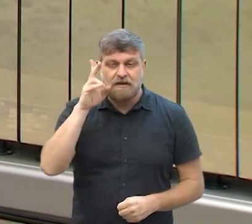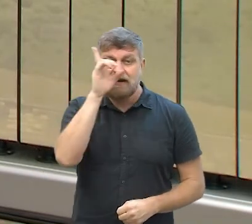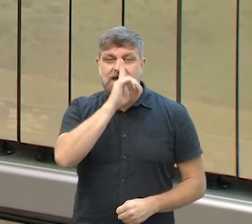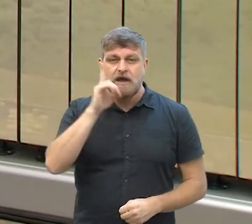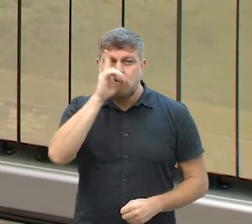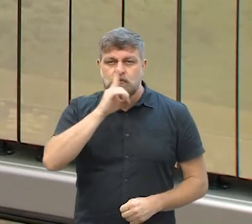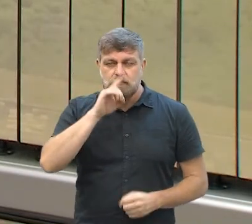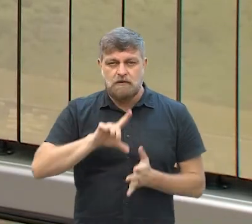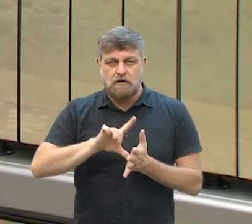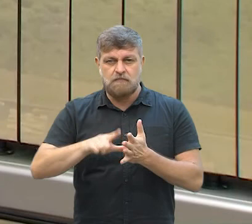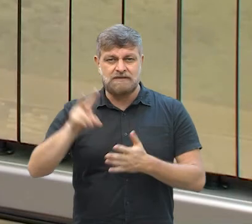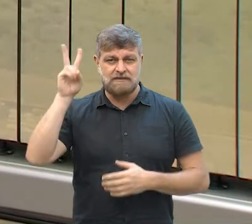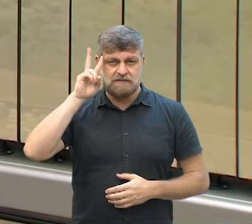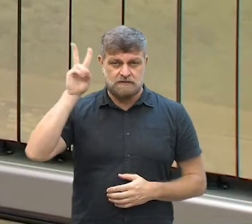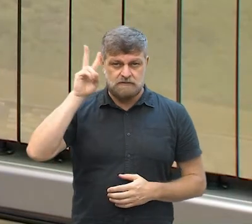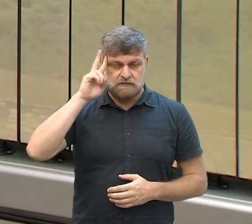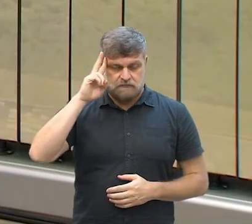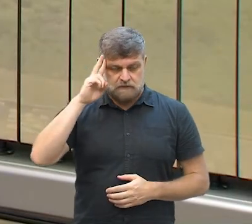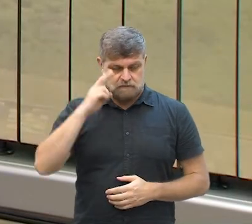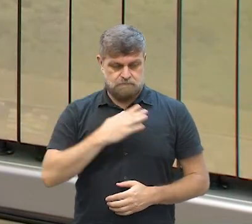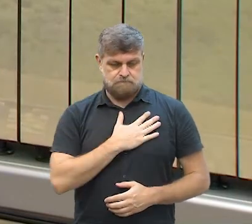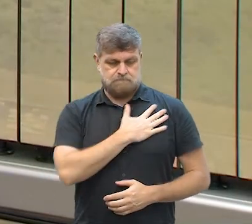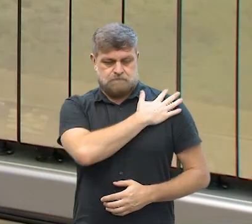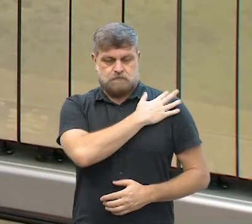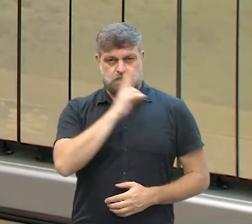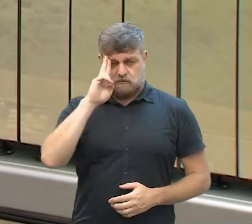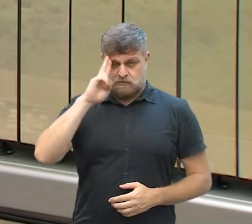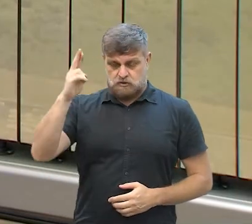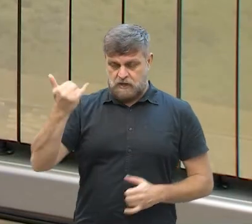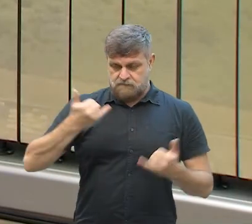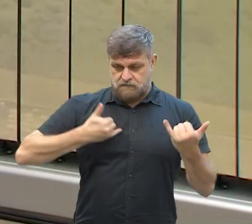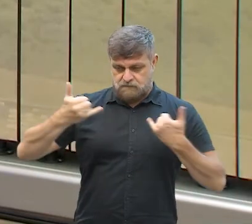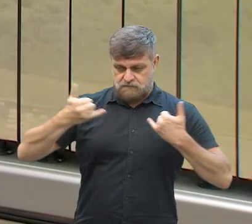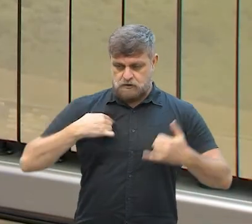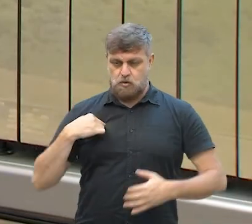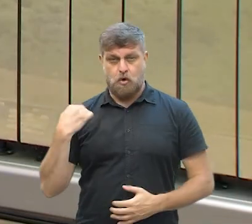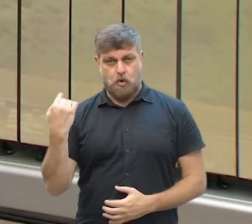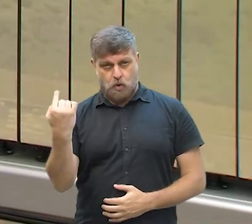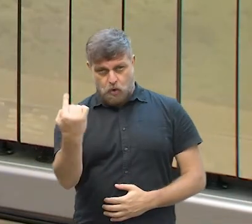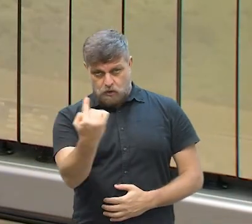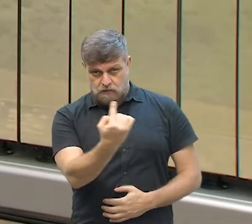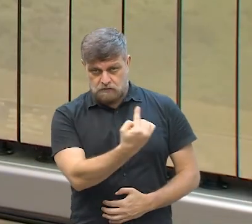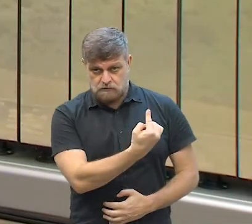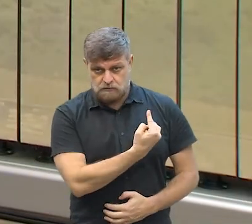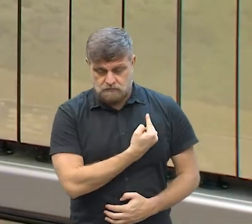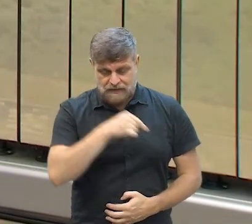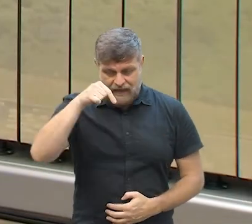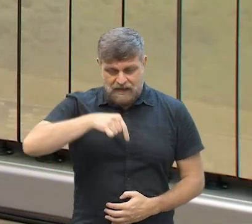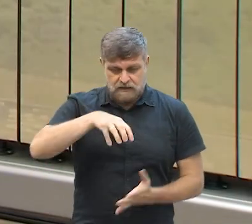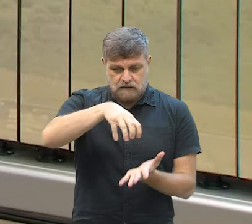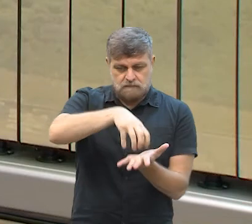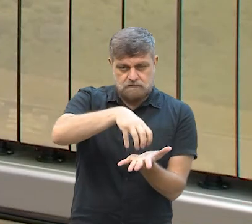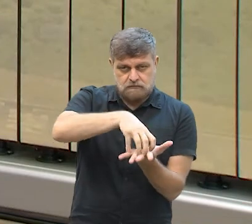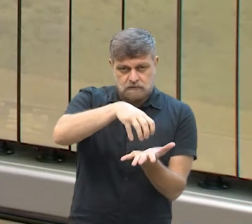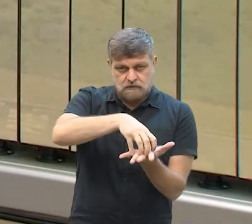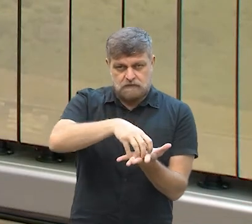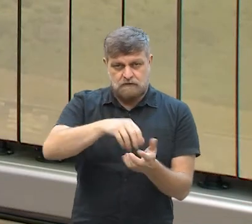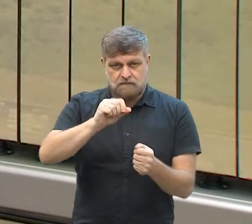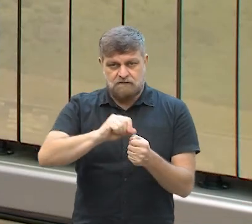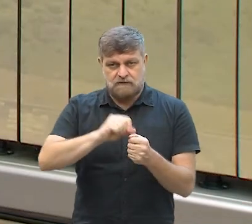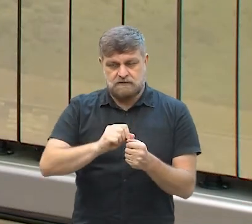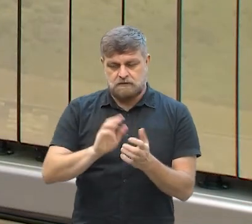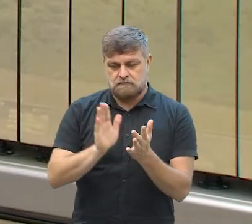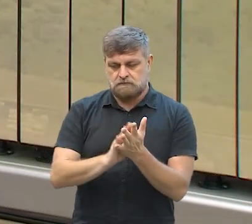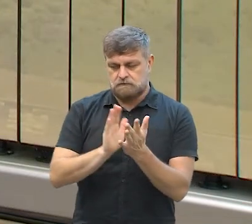domingo, e na segunda-feira o comandante, né, havia avisado, ó, nós aqui da Academia do Barro Branco